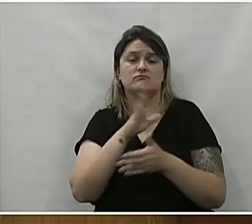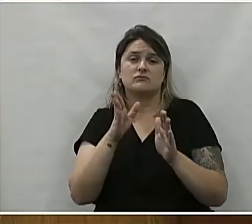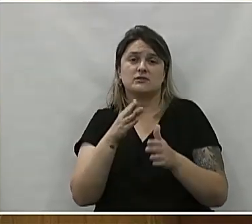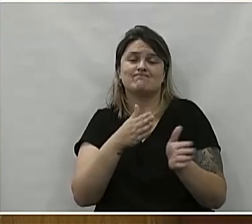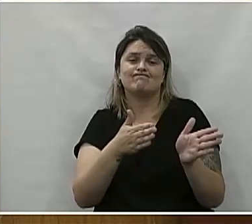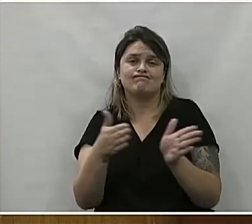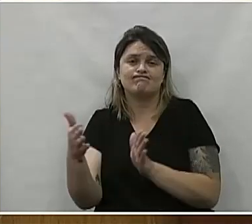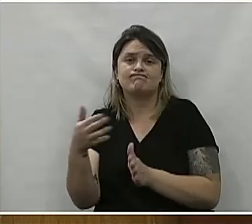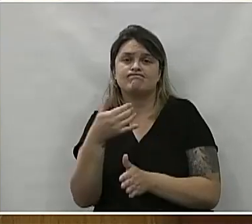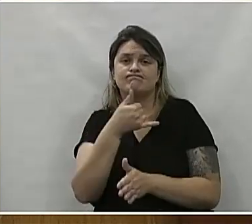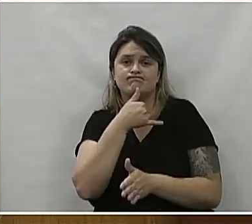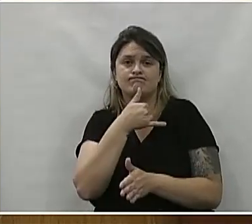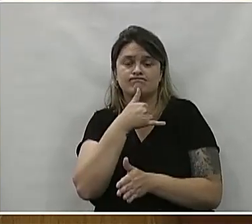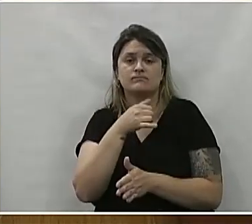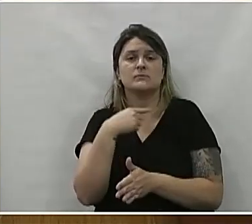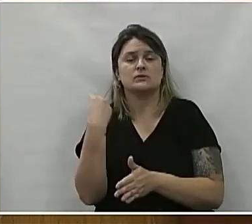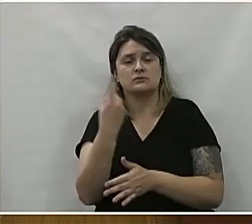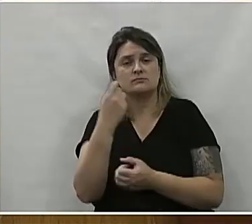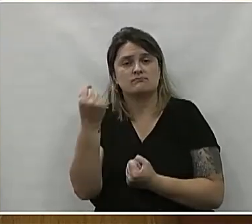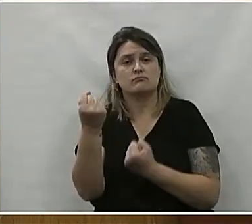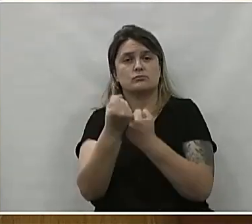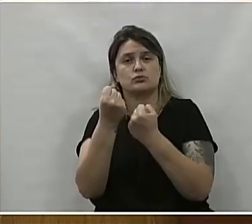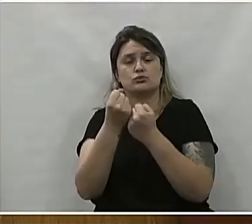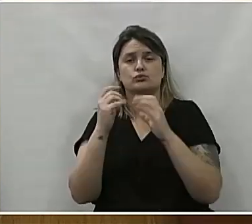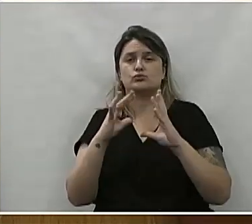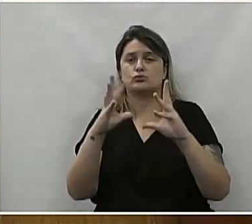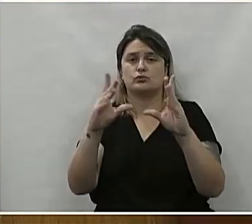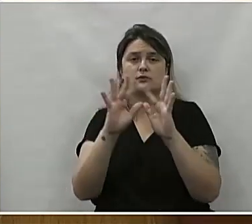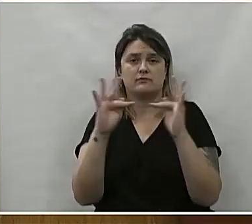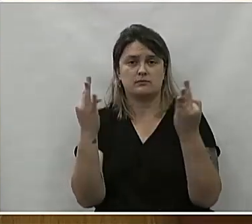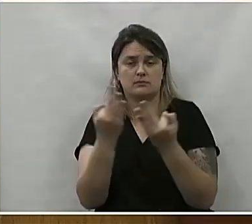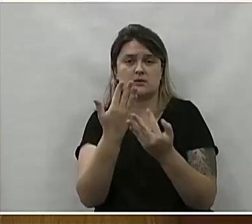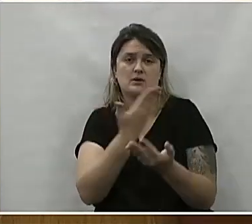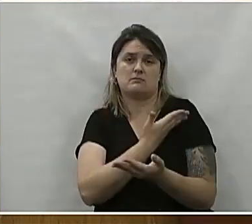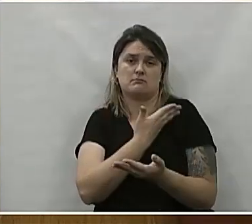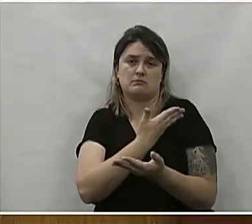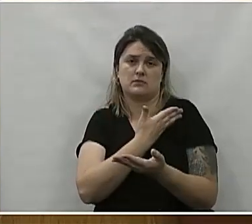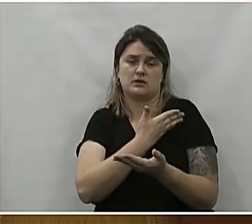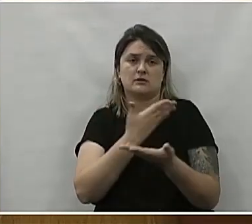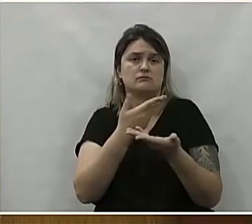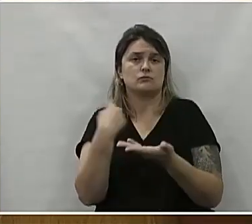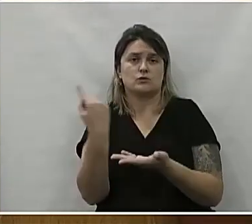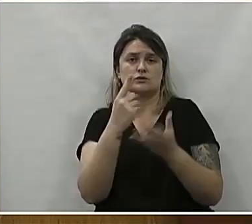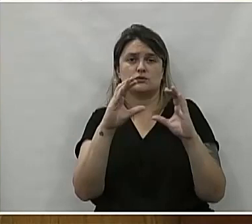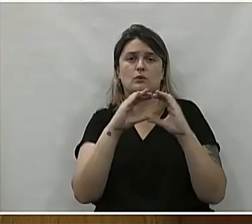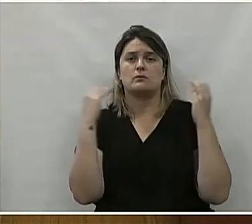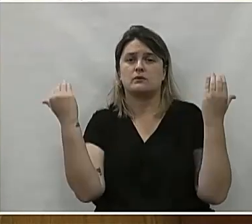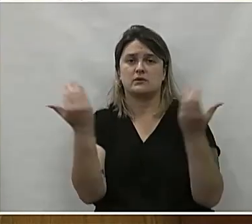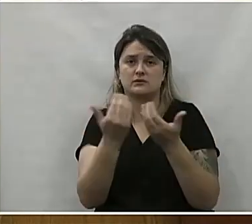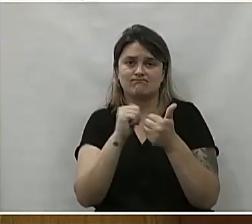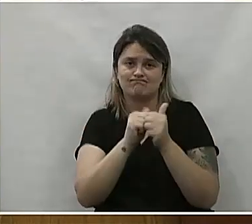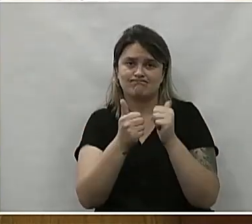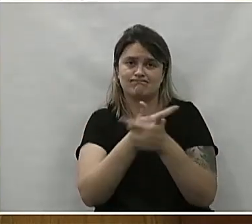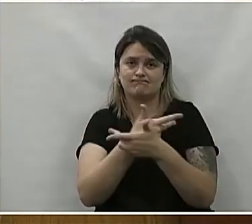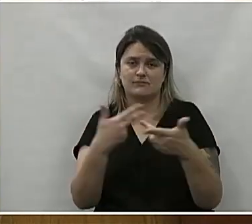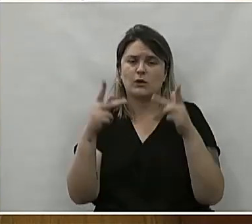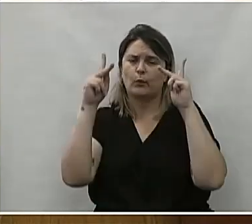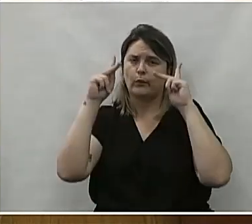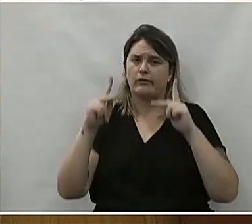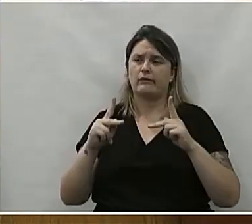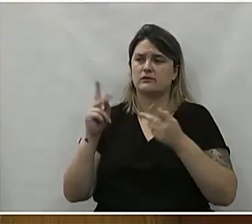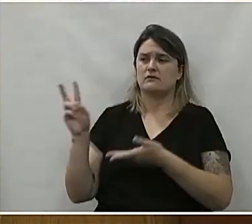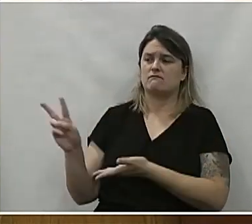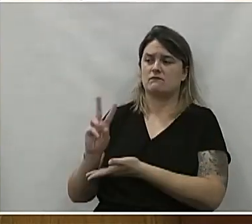profundador Nos solidarizamos Com seus familiares Amigos E com toda A comunidade esportiva Reconhecendo Reconhecendo